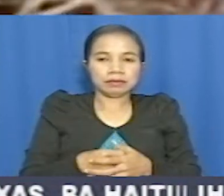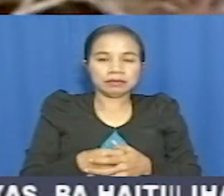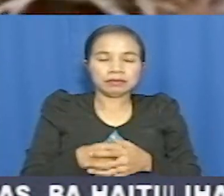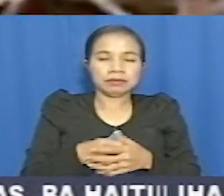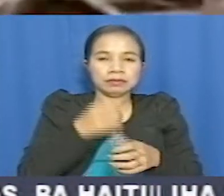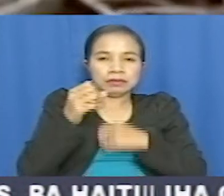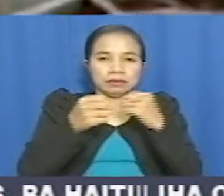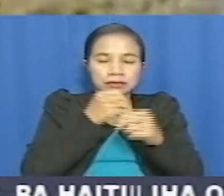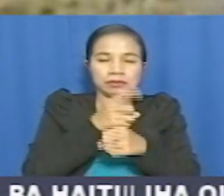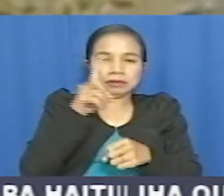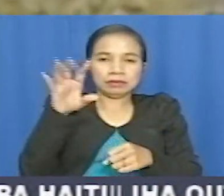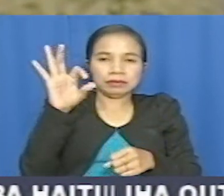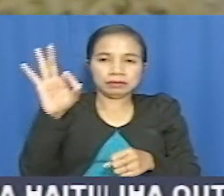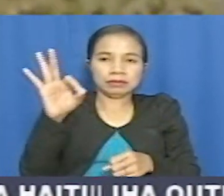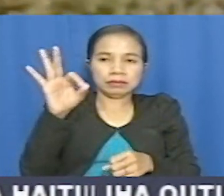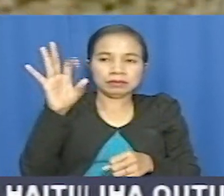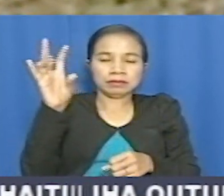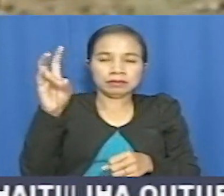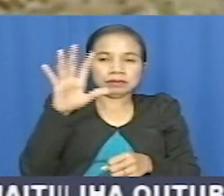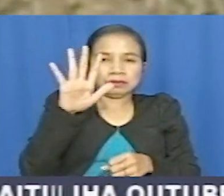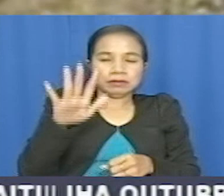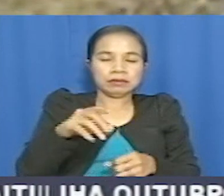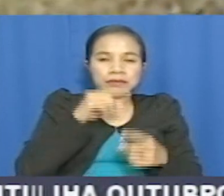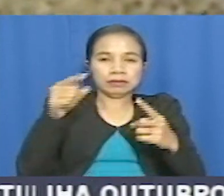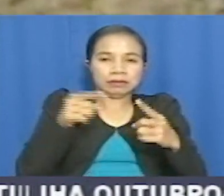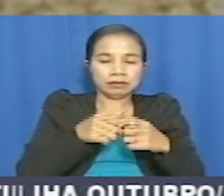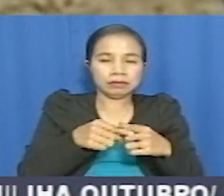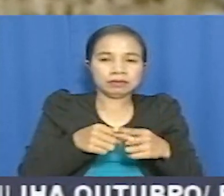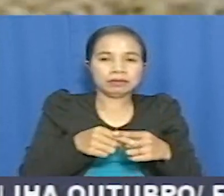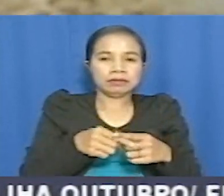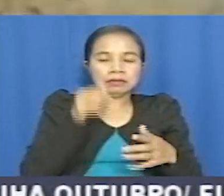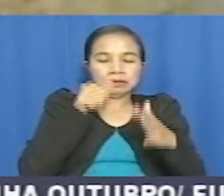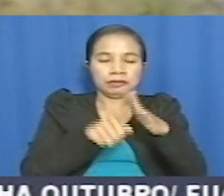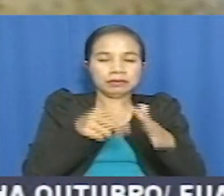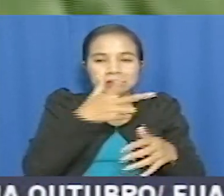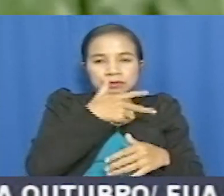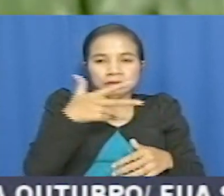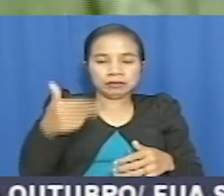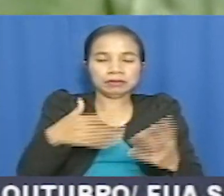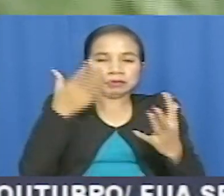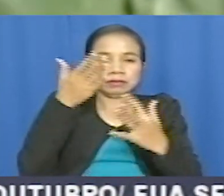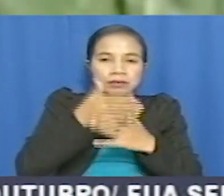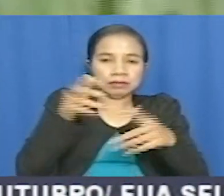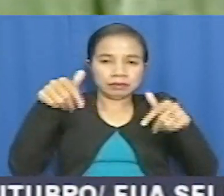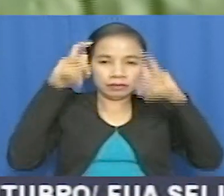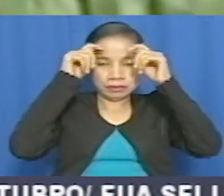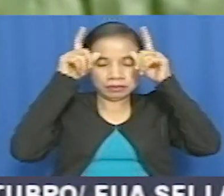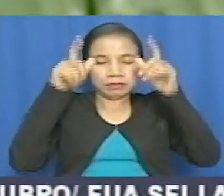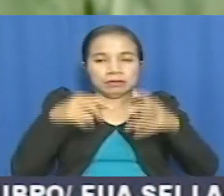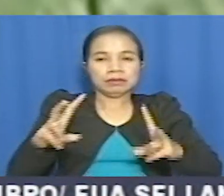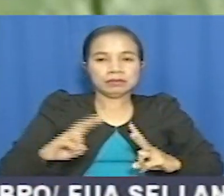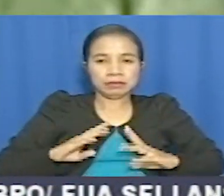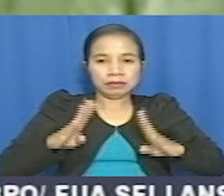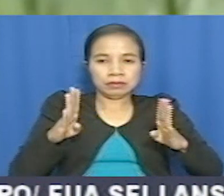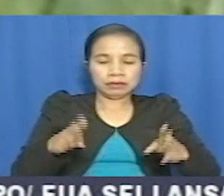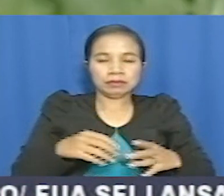Sitinan Rihunda tu Sehitunulu Resing Lima, banheira ocupação ilegal Indonésia, Tamaíha Timor-Leste.